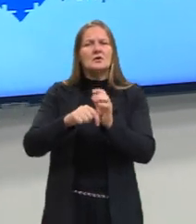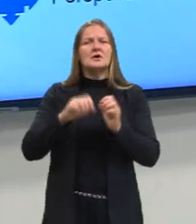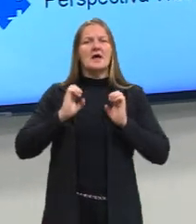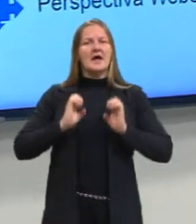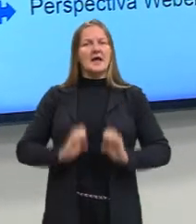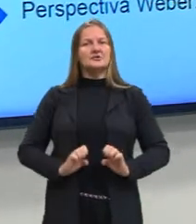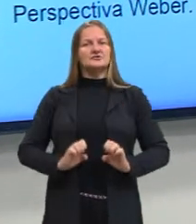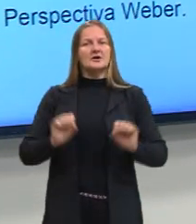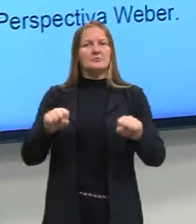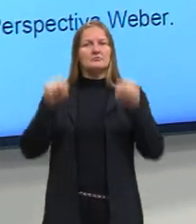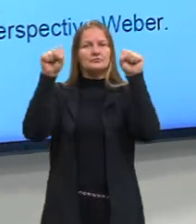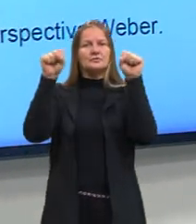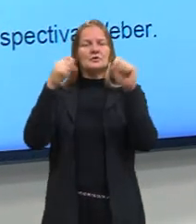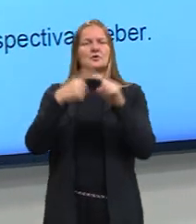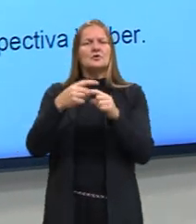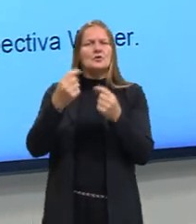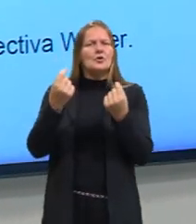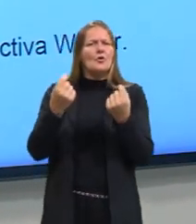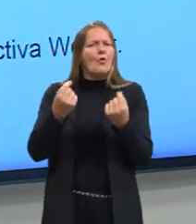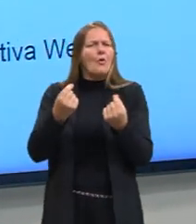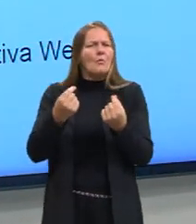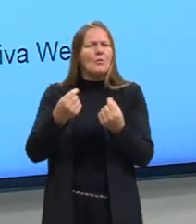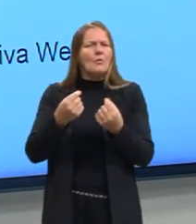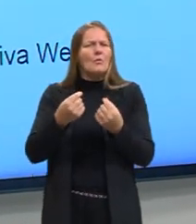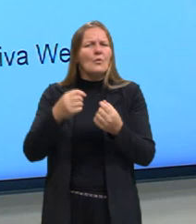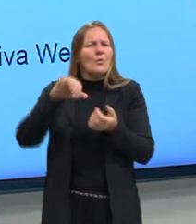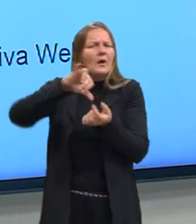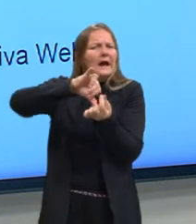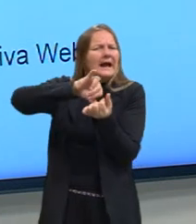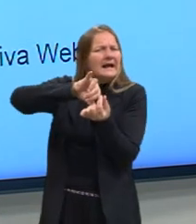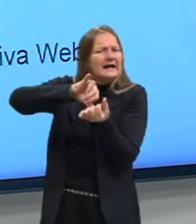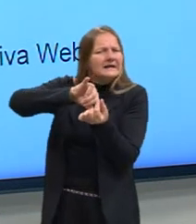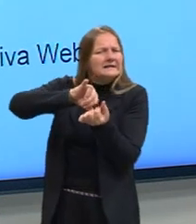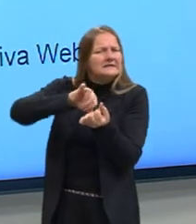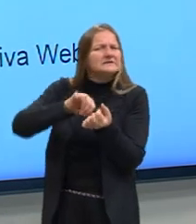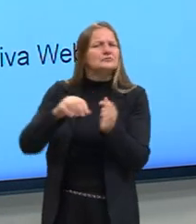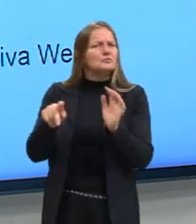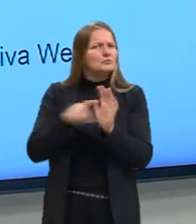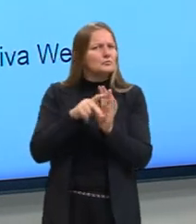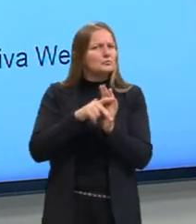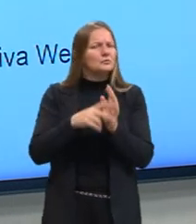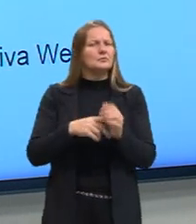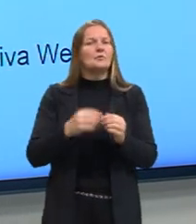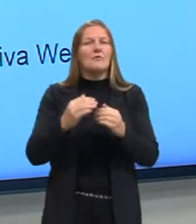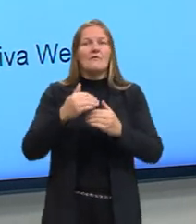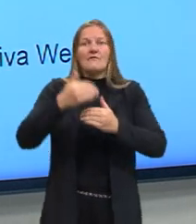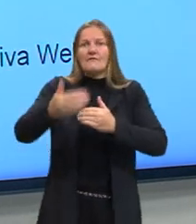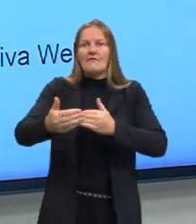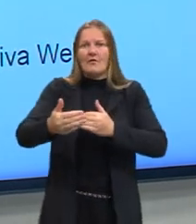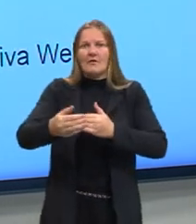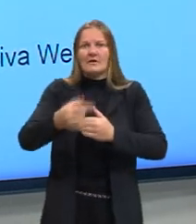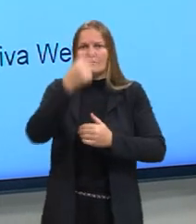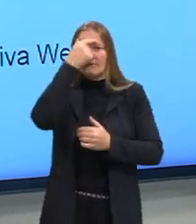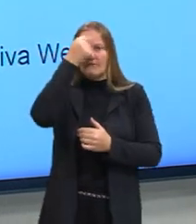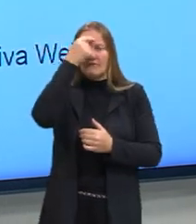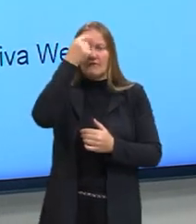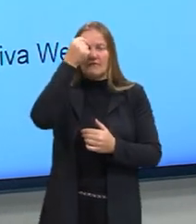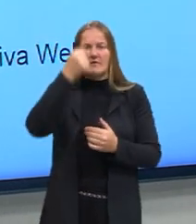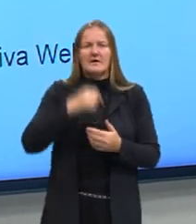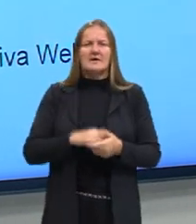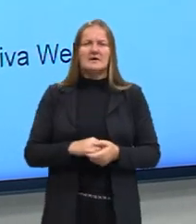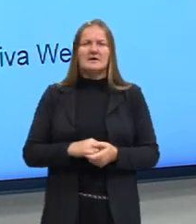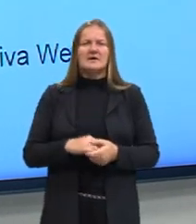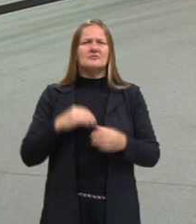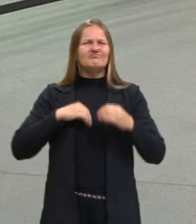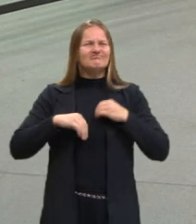Ética Protestante e o Espírito do Capitalismo e nesse período que ele fica fora da Universidade devido a sua rígida educação